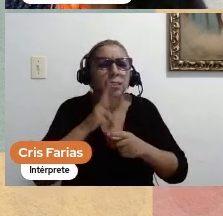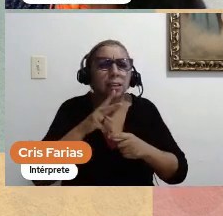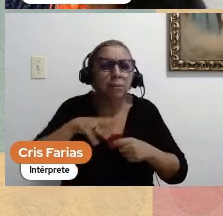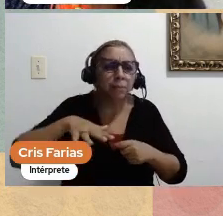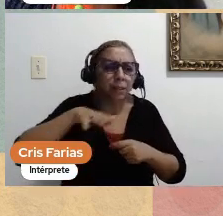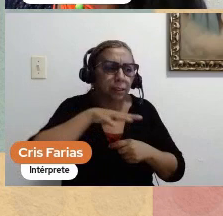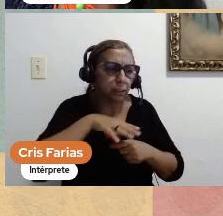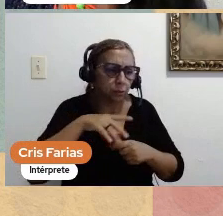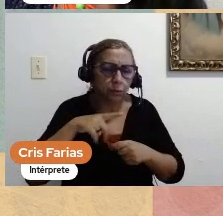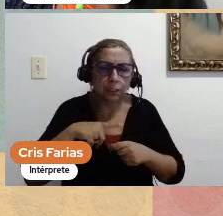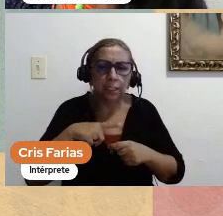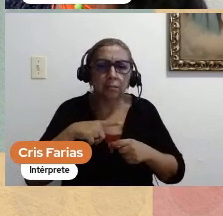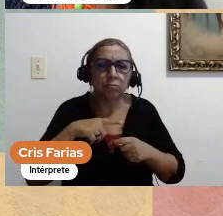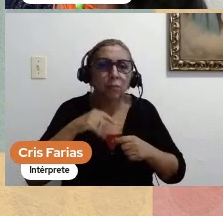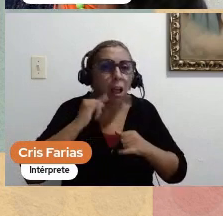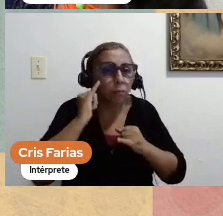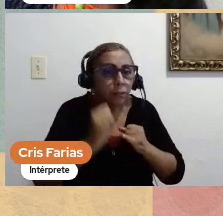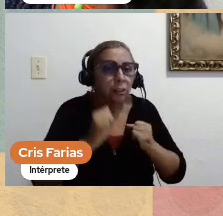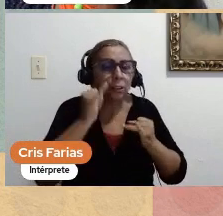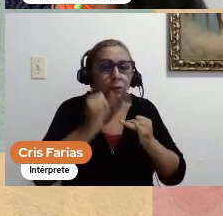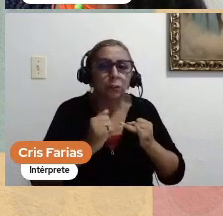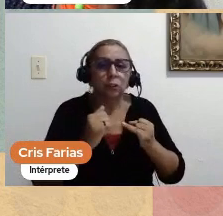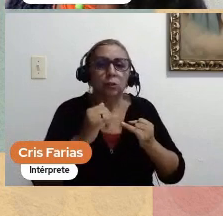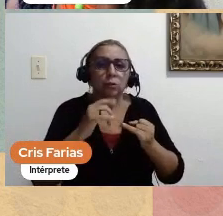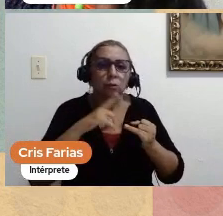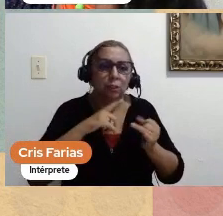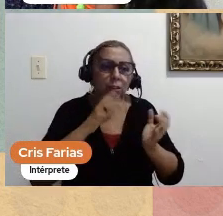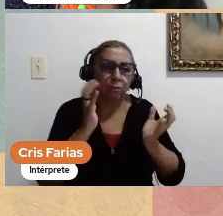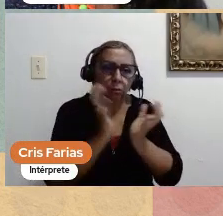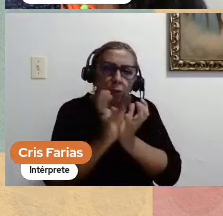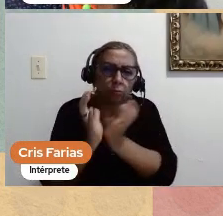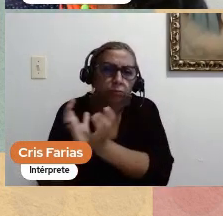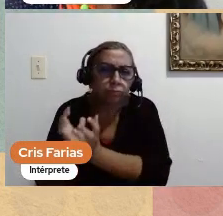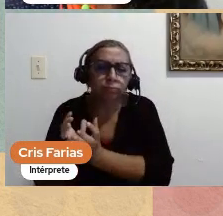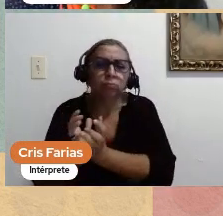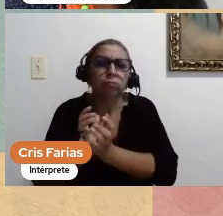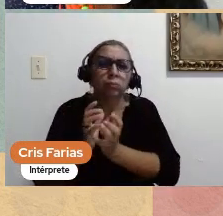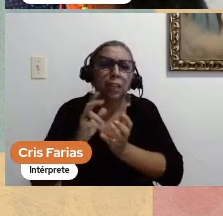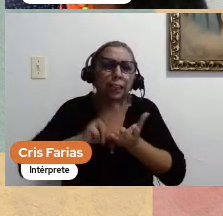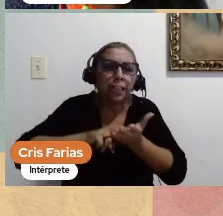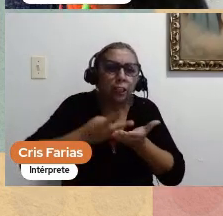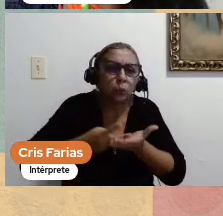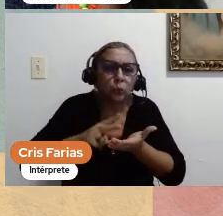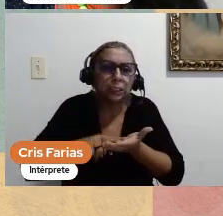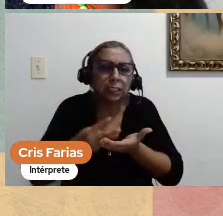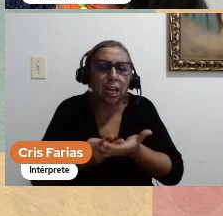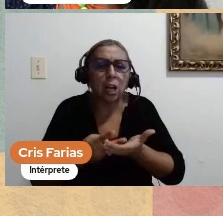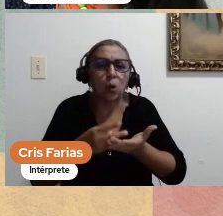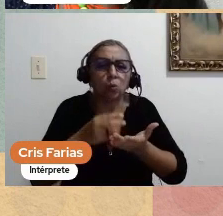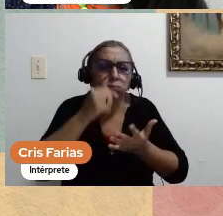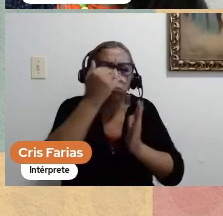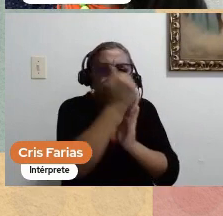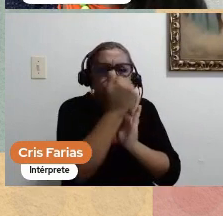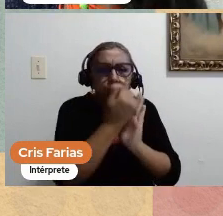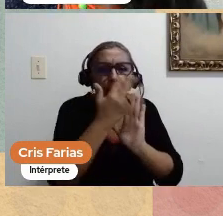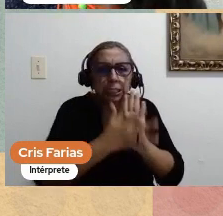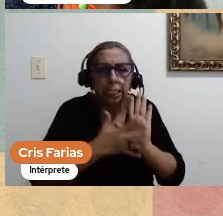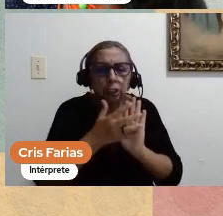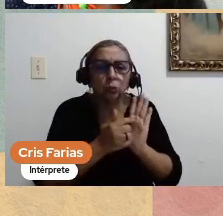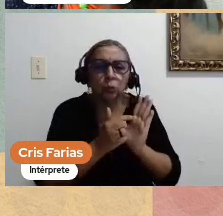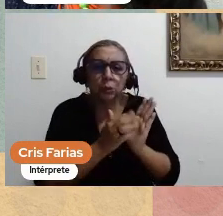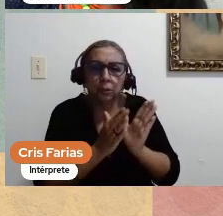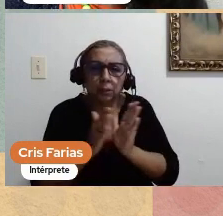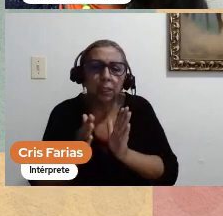todas as recomendações, CONARC, Arquivo Nacional, a tradução da ISAD. E nesse sentido